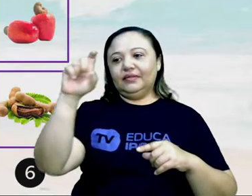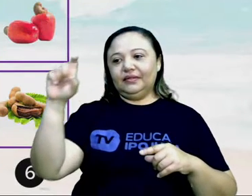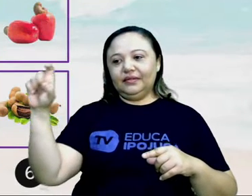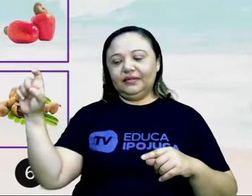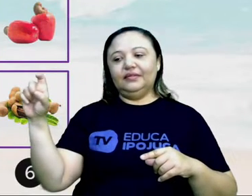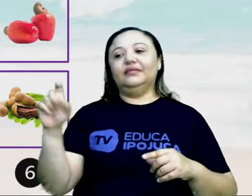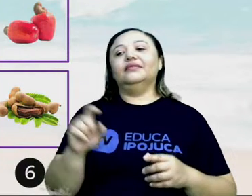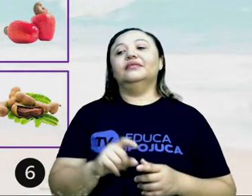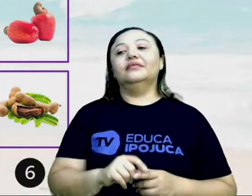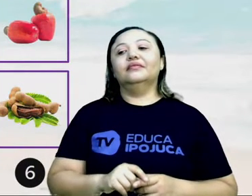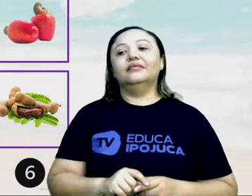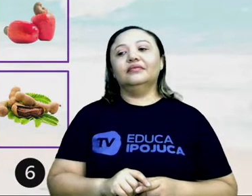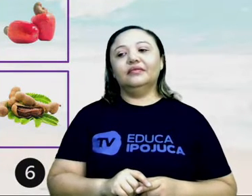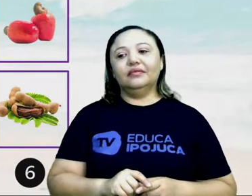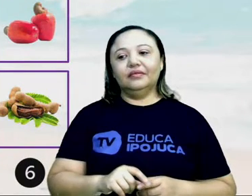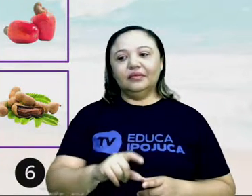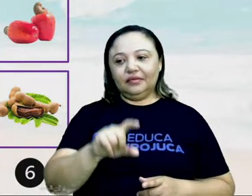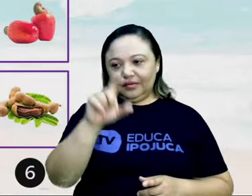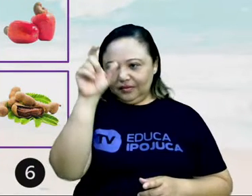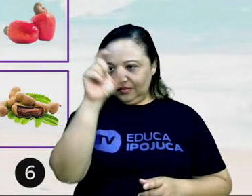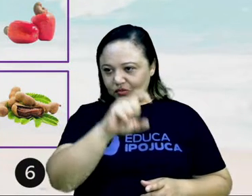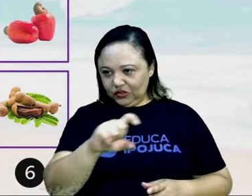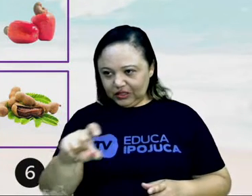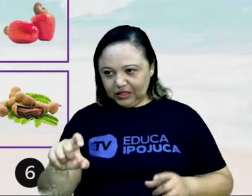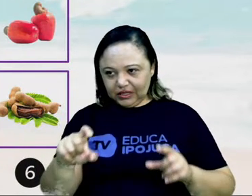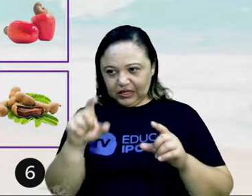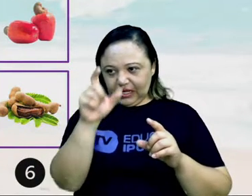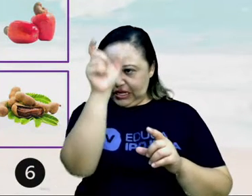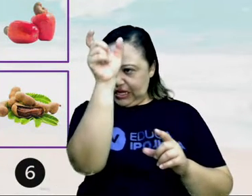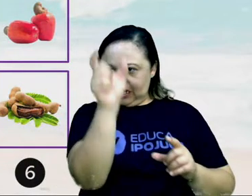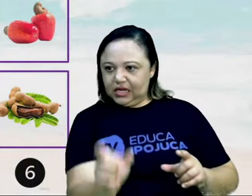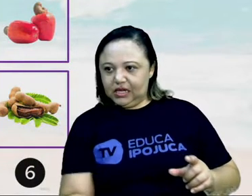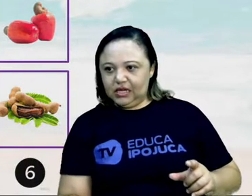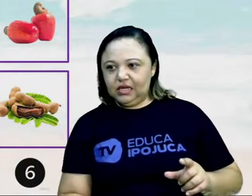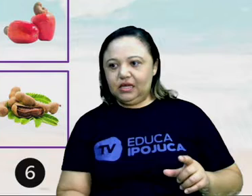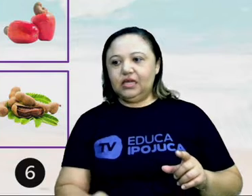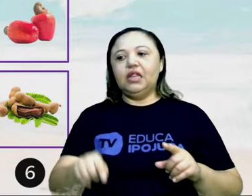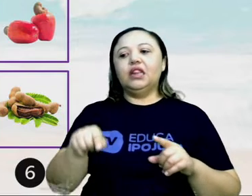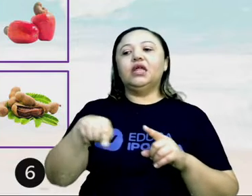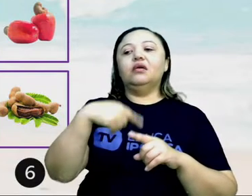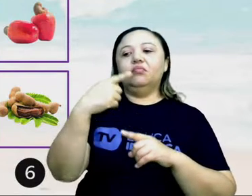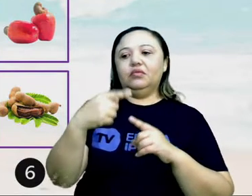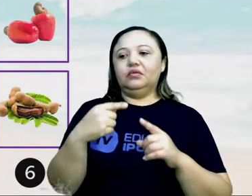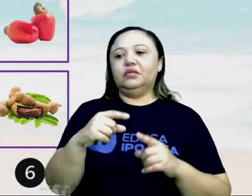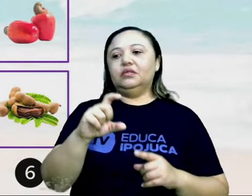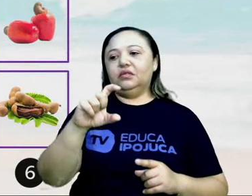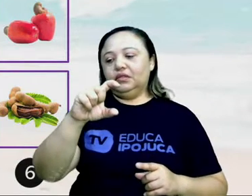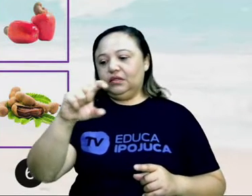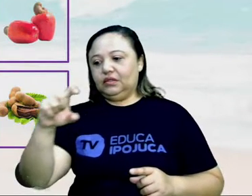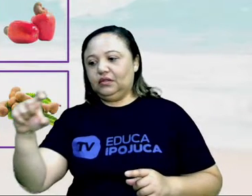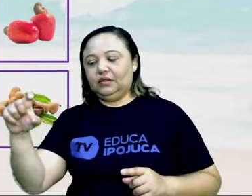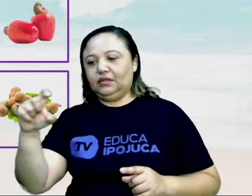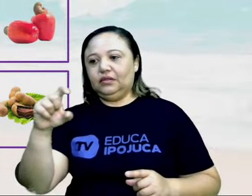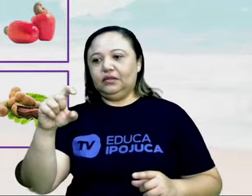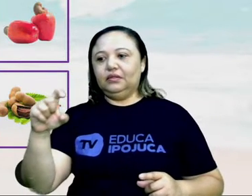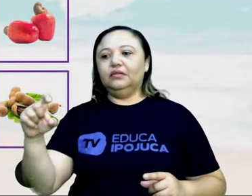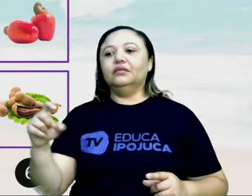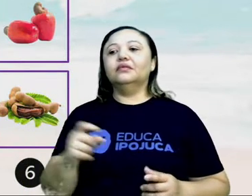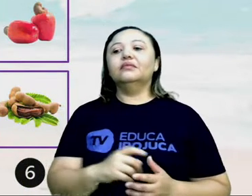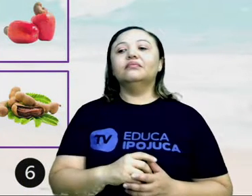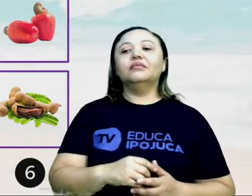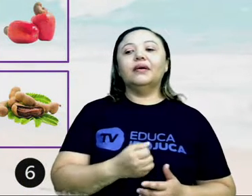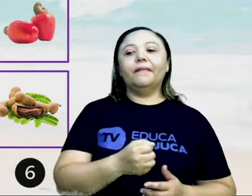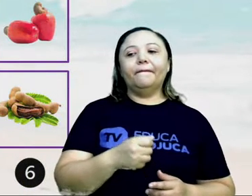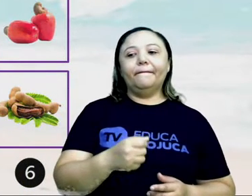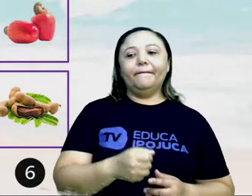quer. Primeiro a peça, o númerozinho que está com a bolinha preta e depois aqui com a bolinha